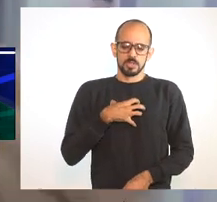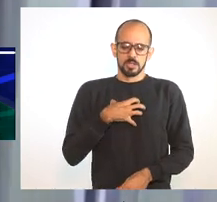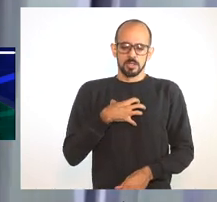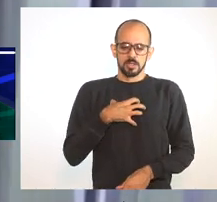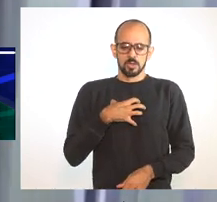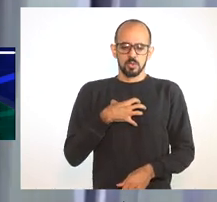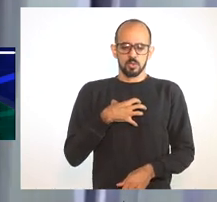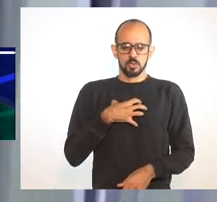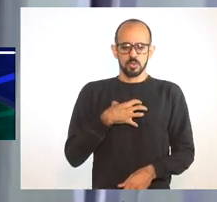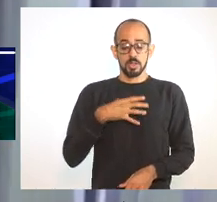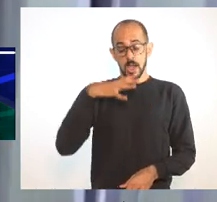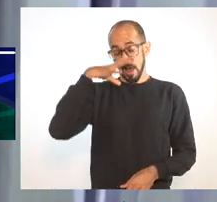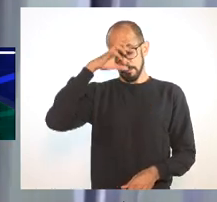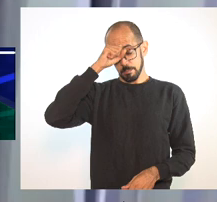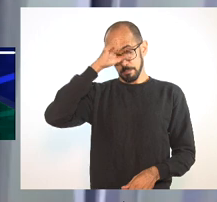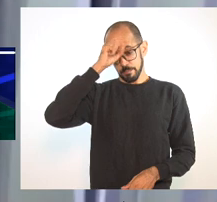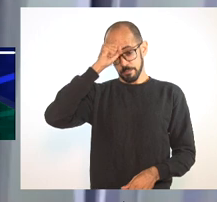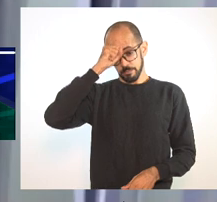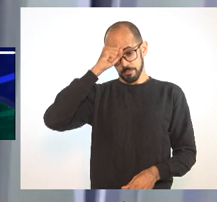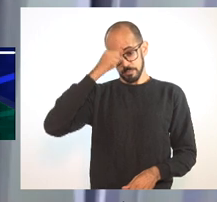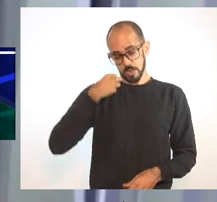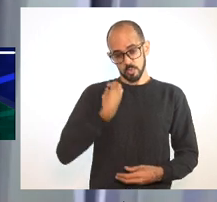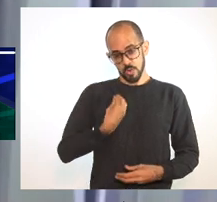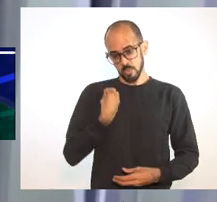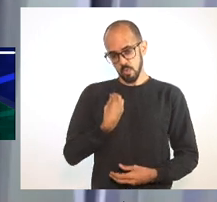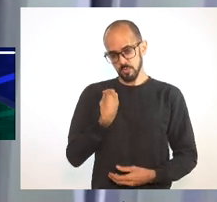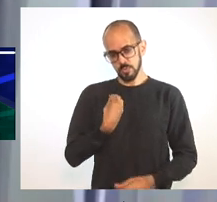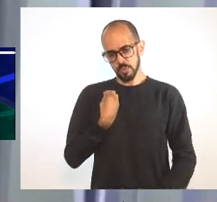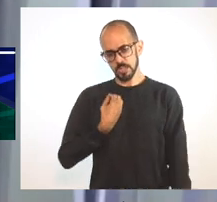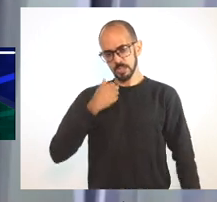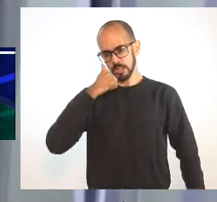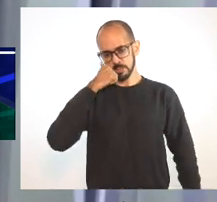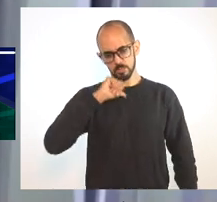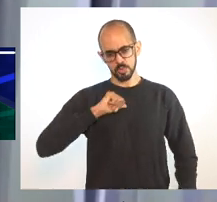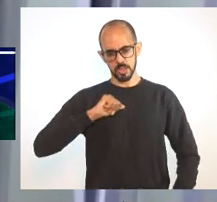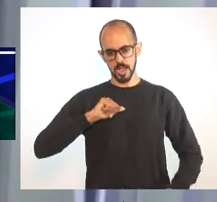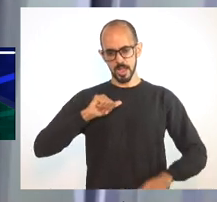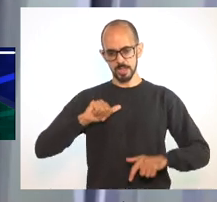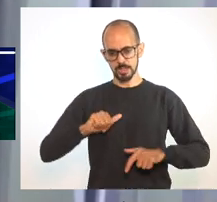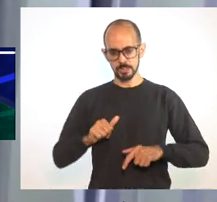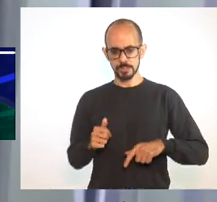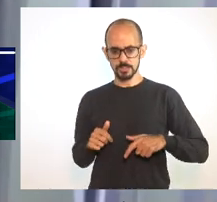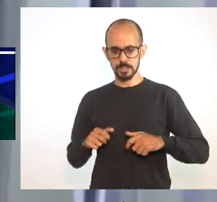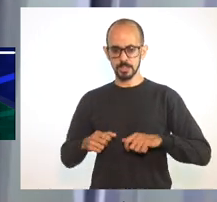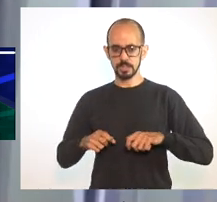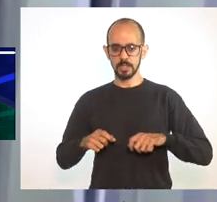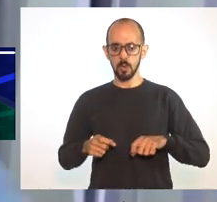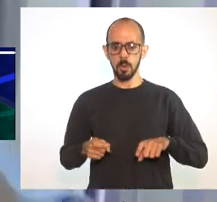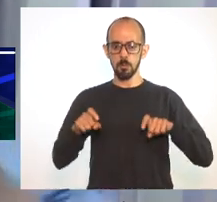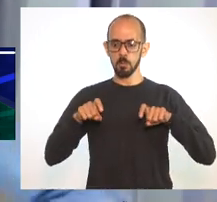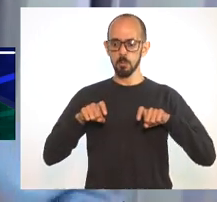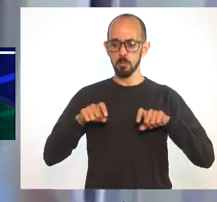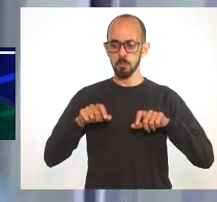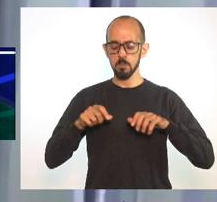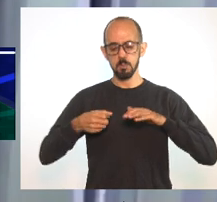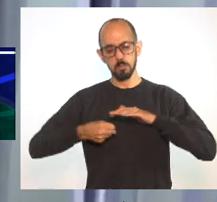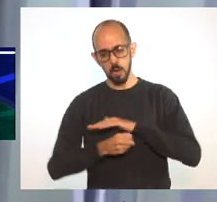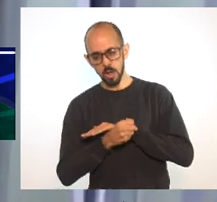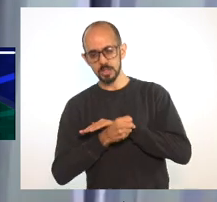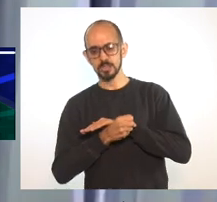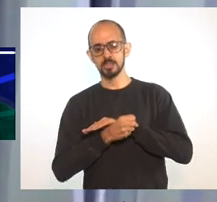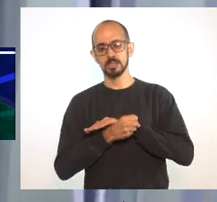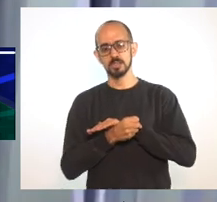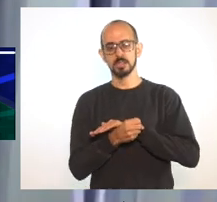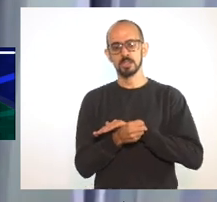quanto aprendo na convivência com as mulheres que exercem mandato na Assembleia Legislativa, nessa